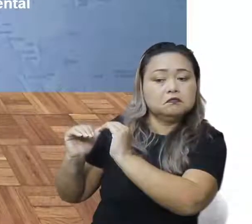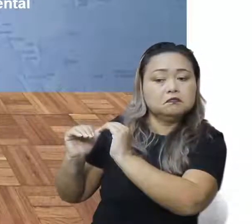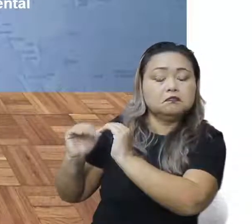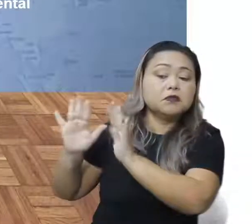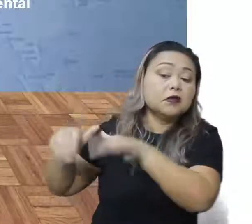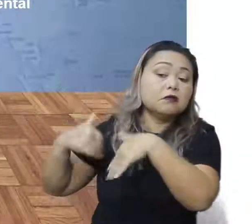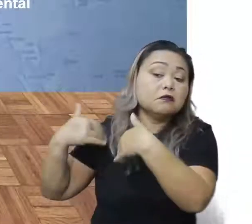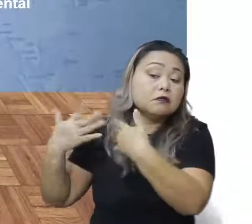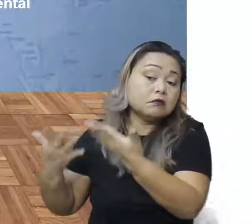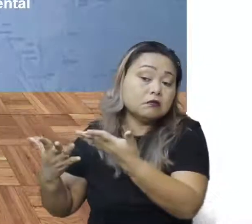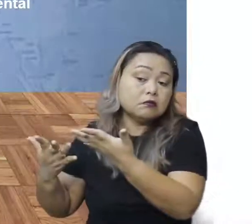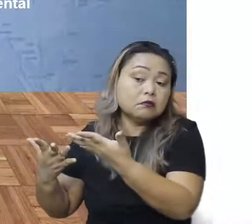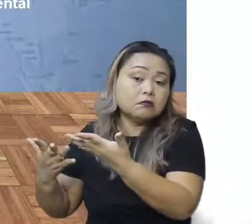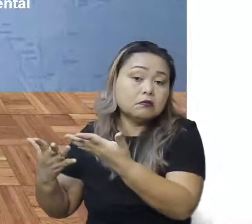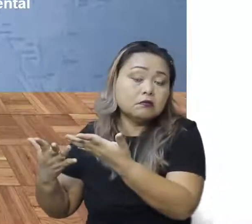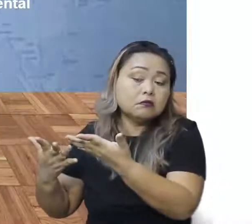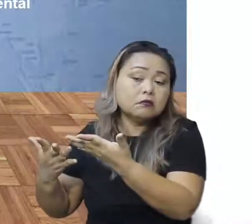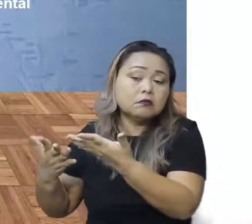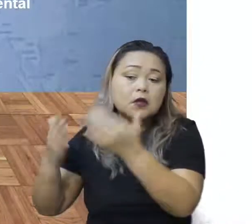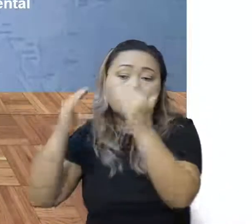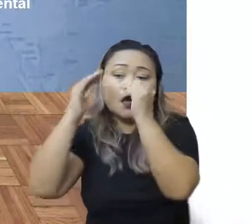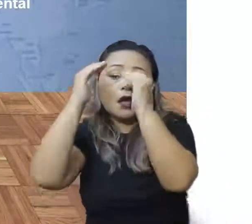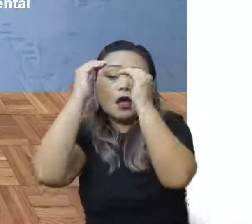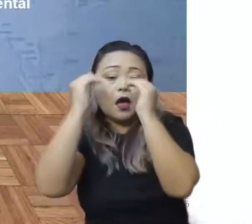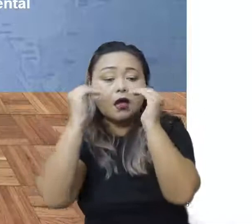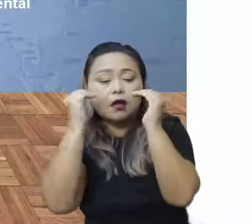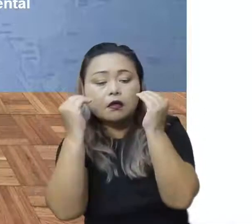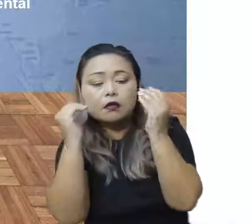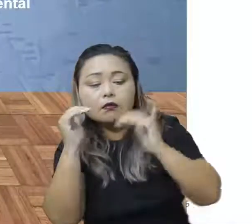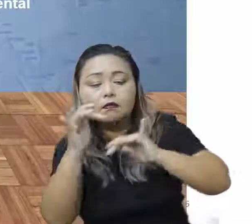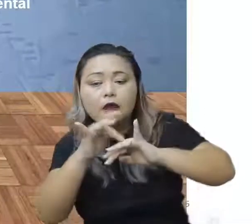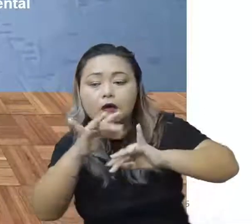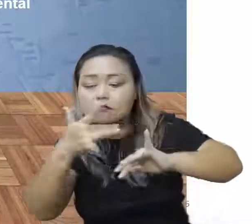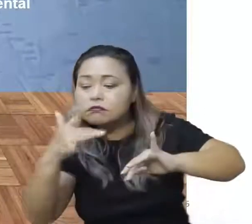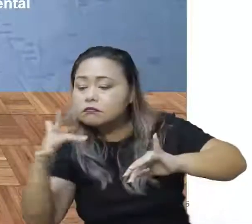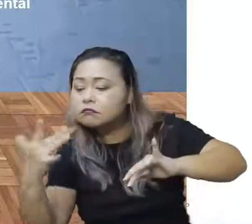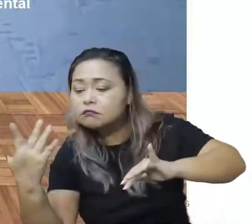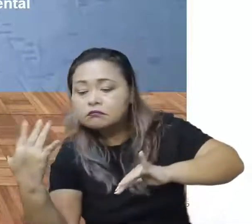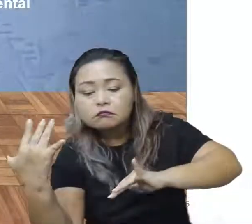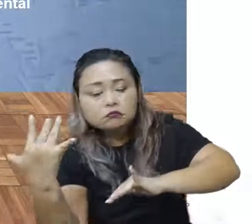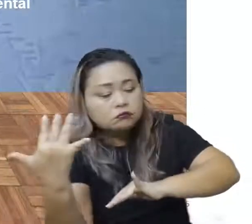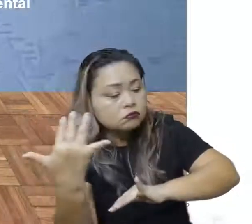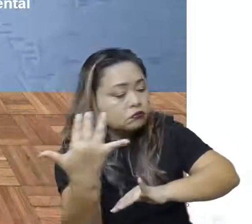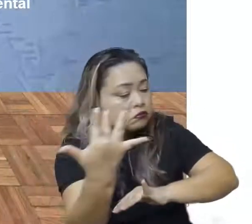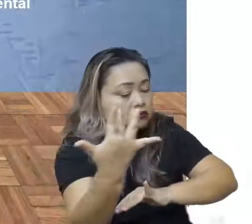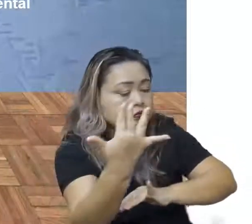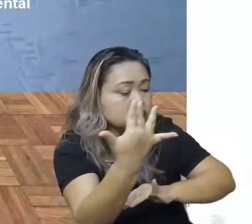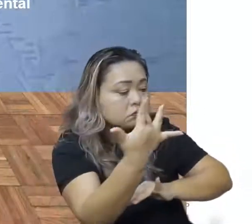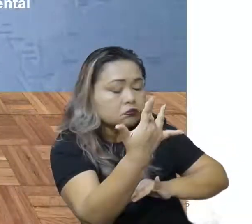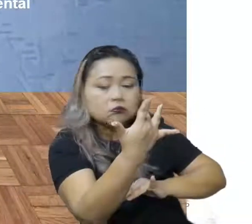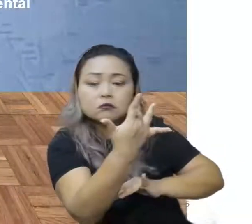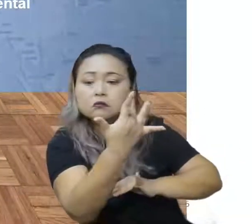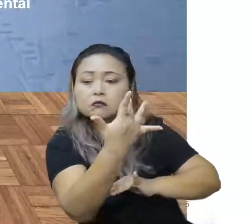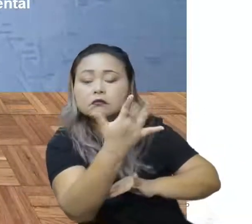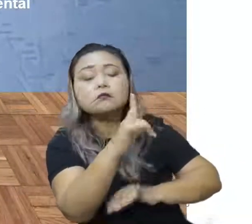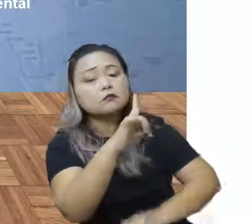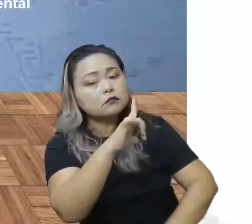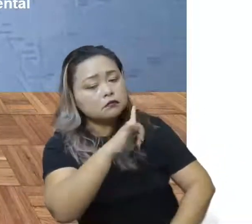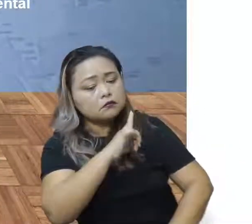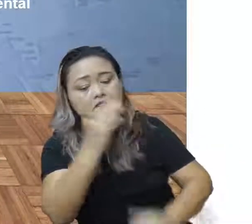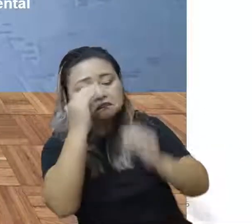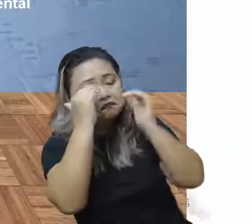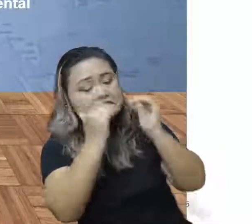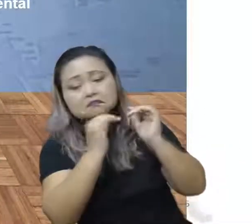Quanto mais as riquezas naturais que nós